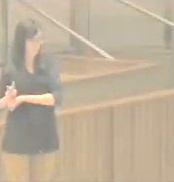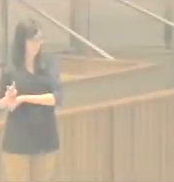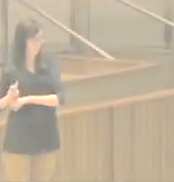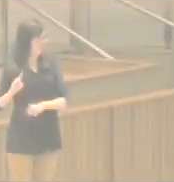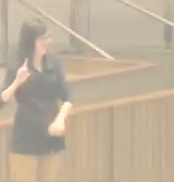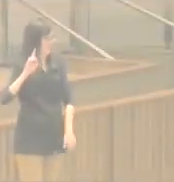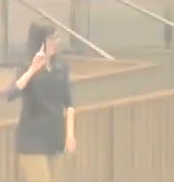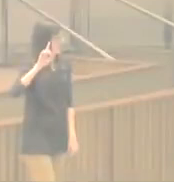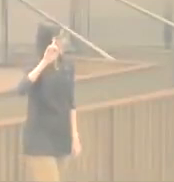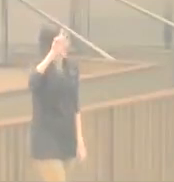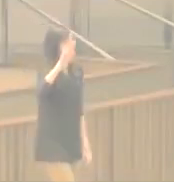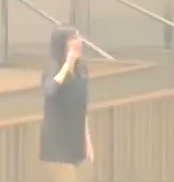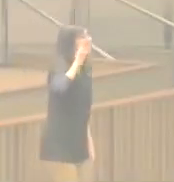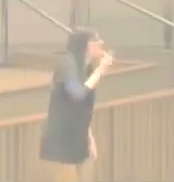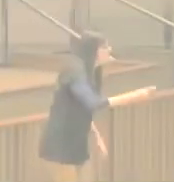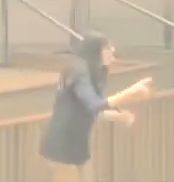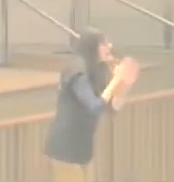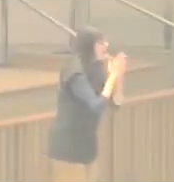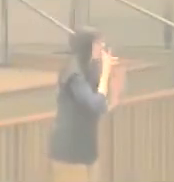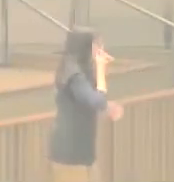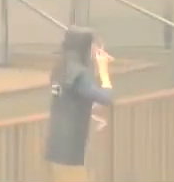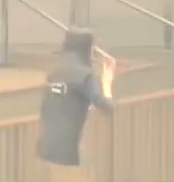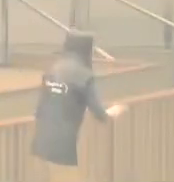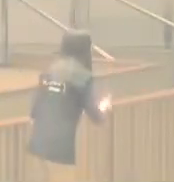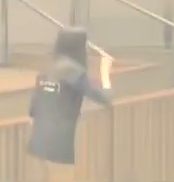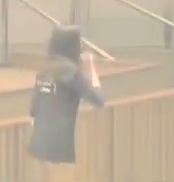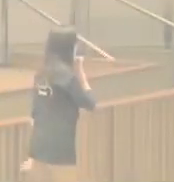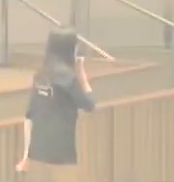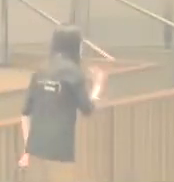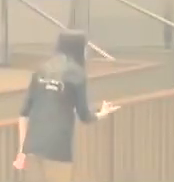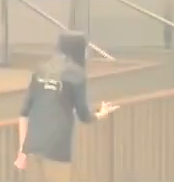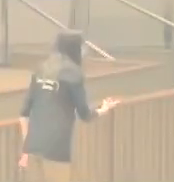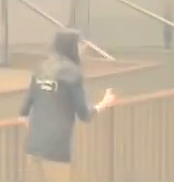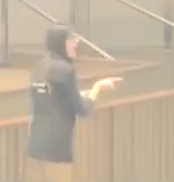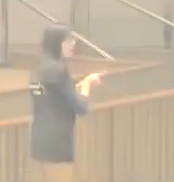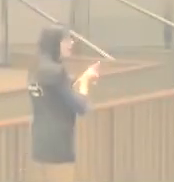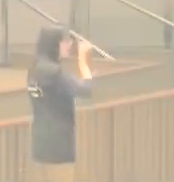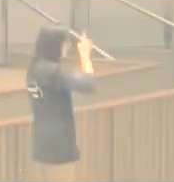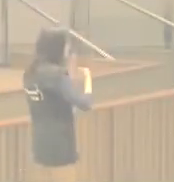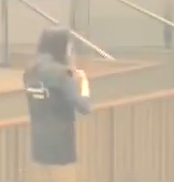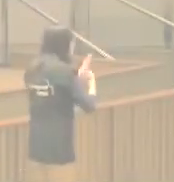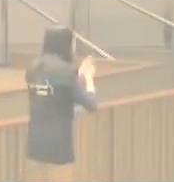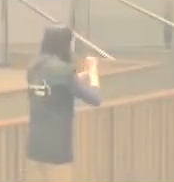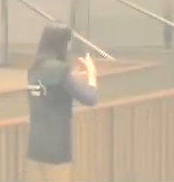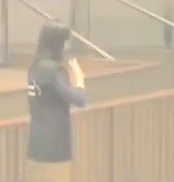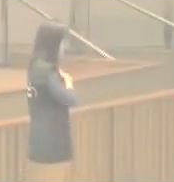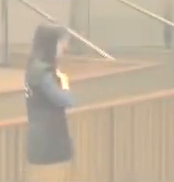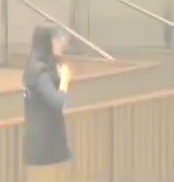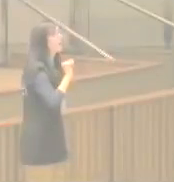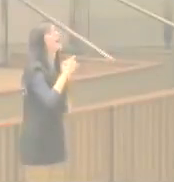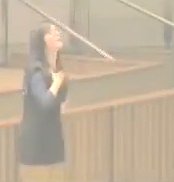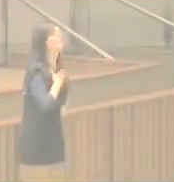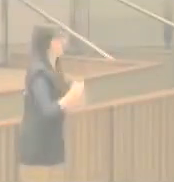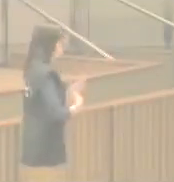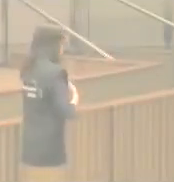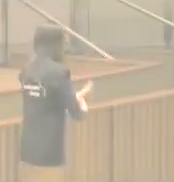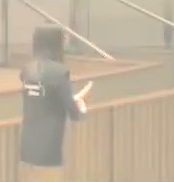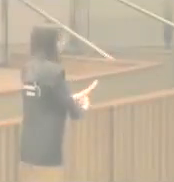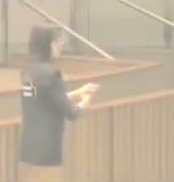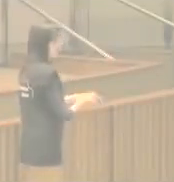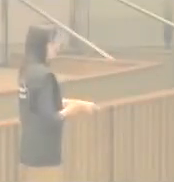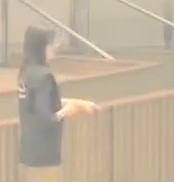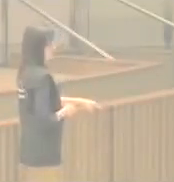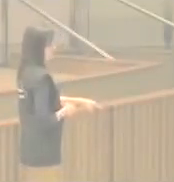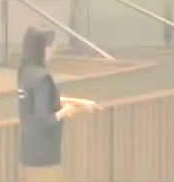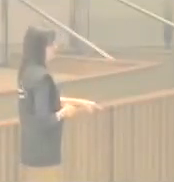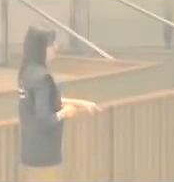Deus ouviu a oração de Manassés e perdoou, e não somente isso, revelou quem é o Senhor de todo o universo,